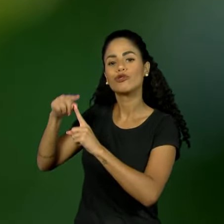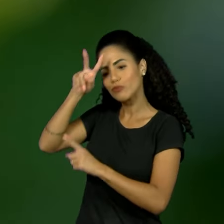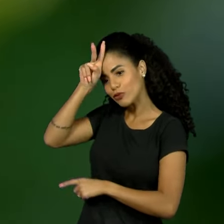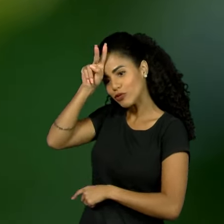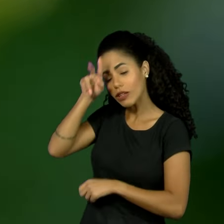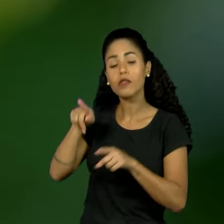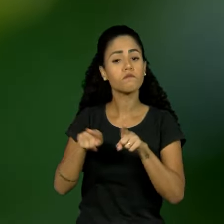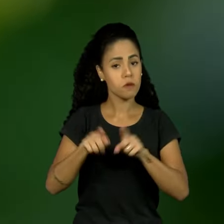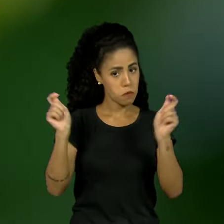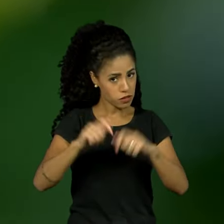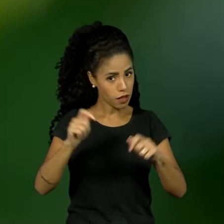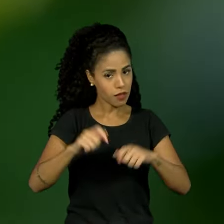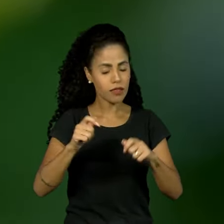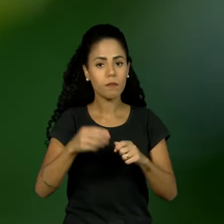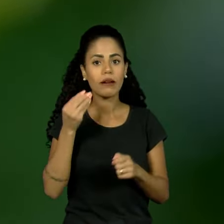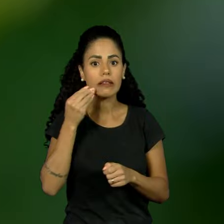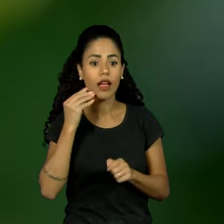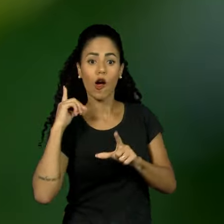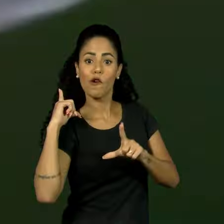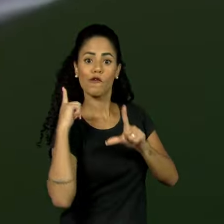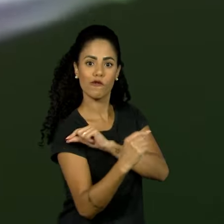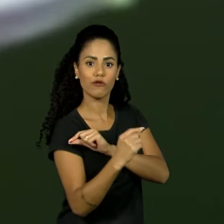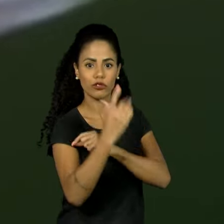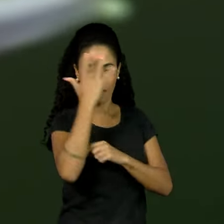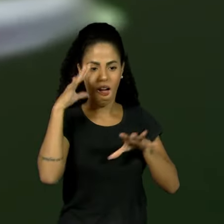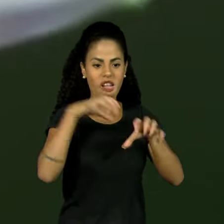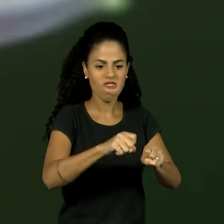Serve também para escapar de predadores.